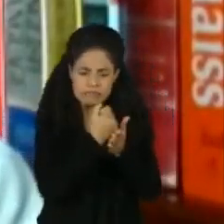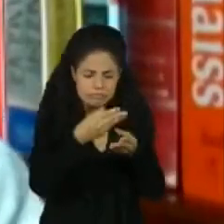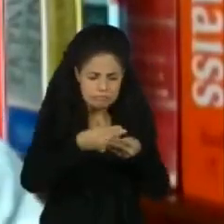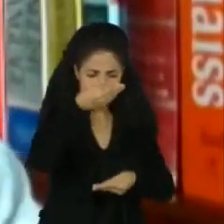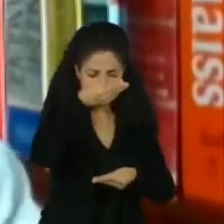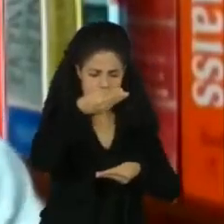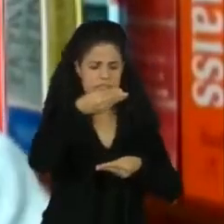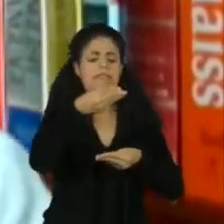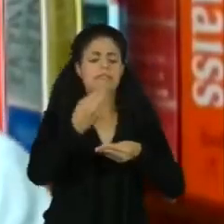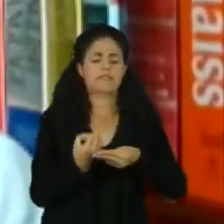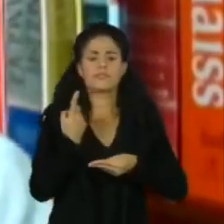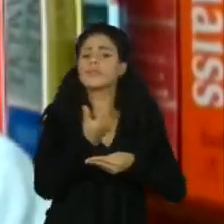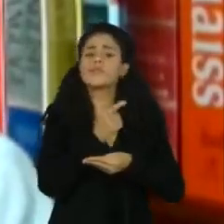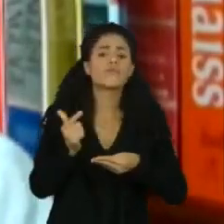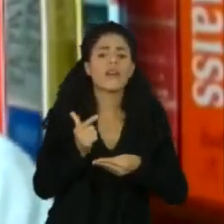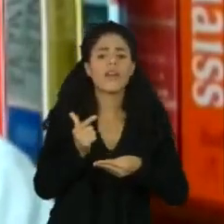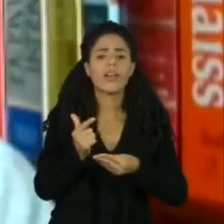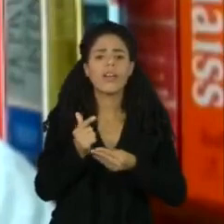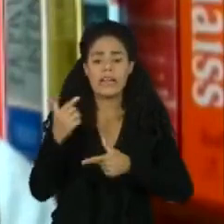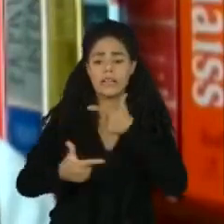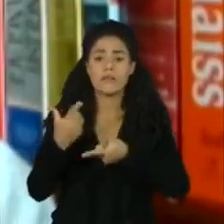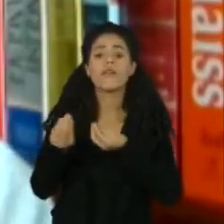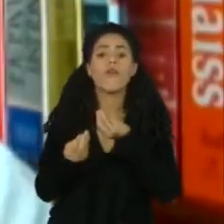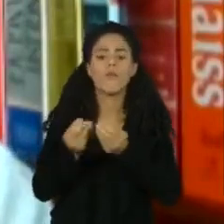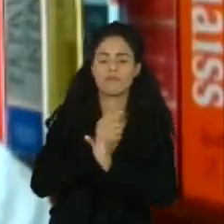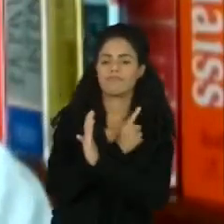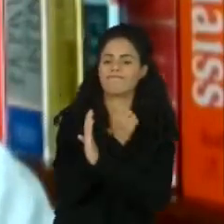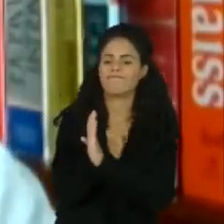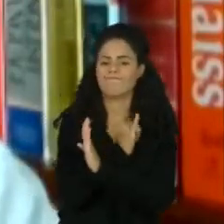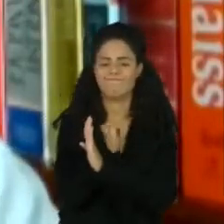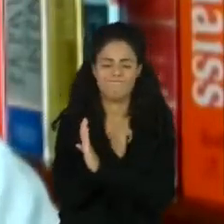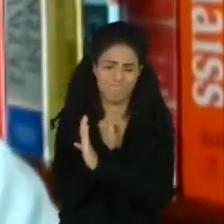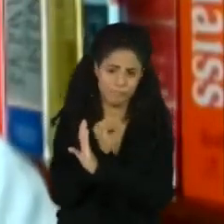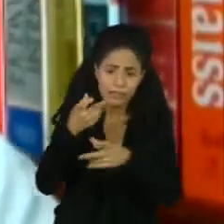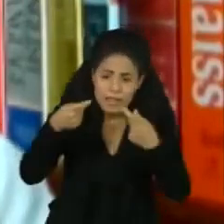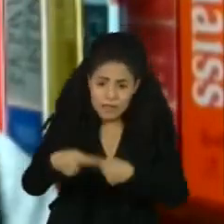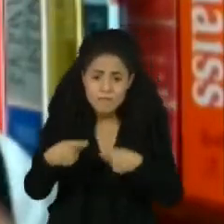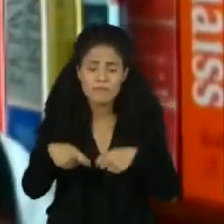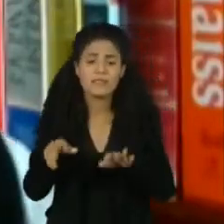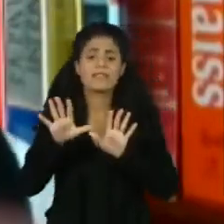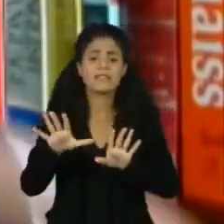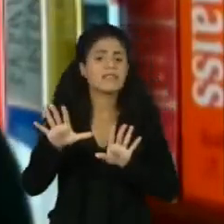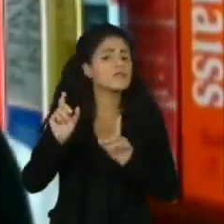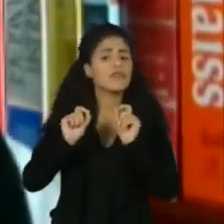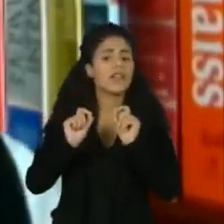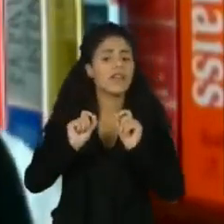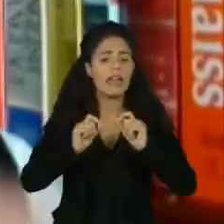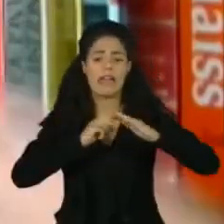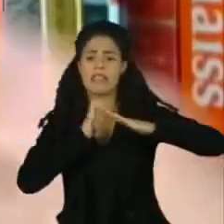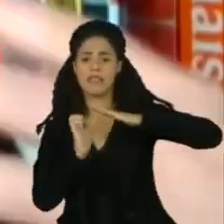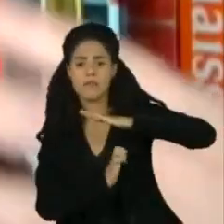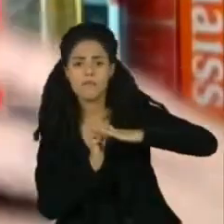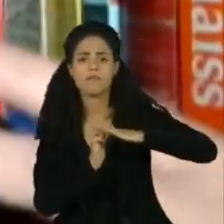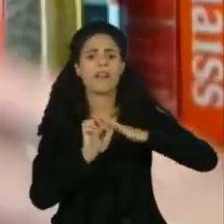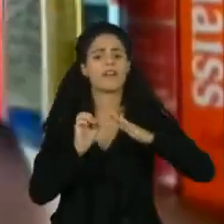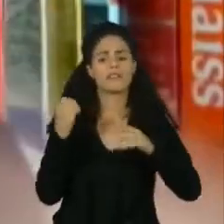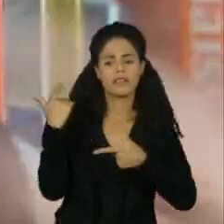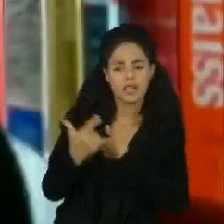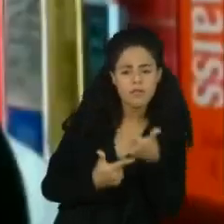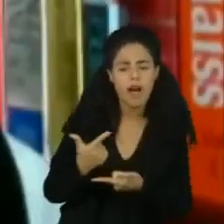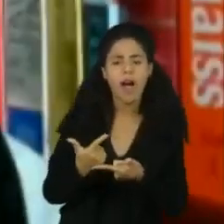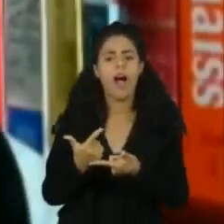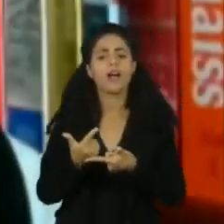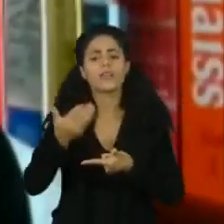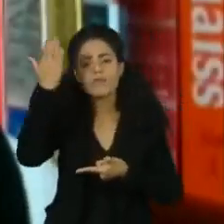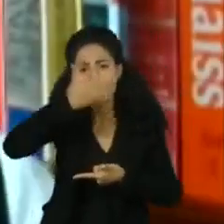trabalhadoras estão na informalidade. E aí há necessidade desse vínculo de emprego, dessa relação de emprego ser